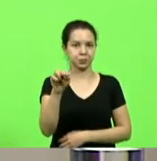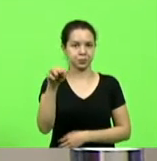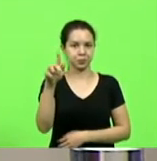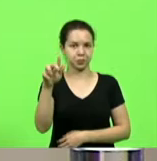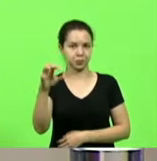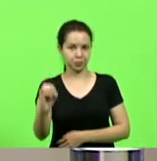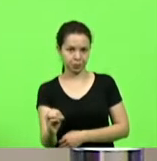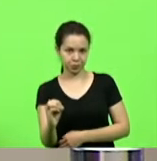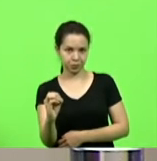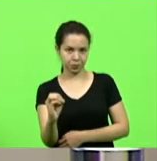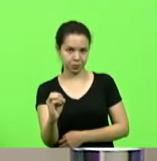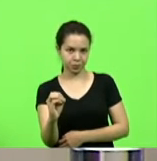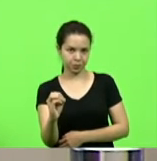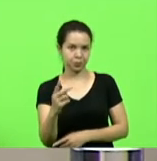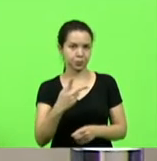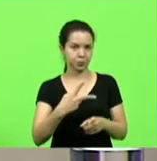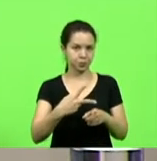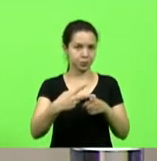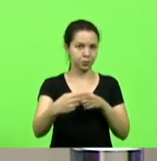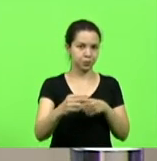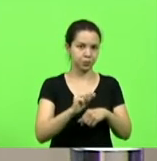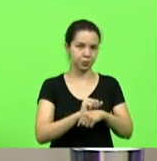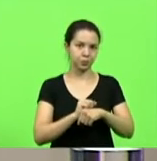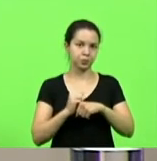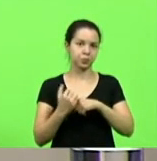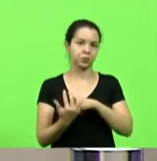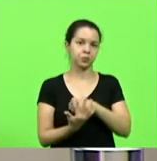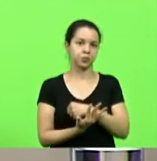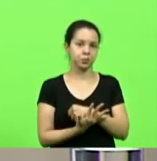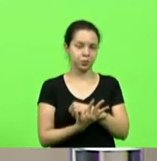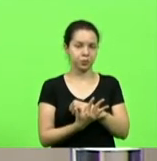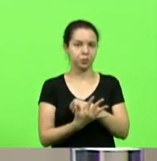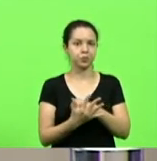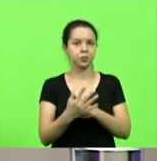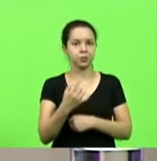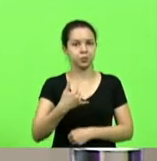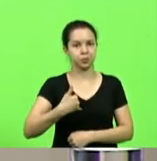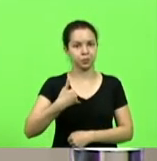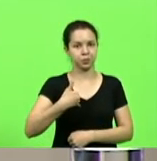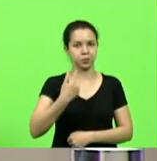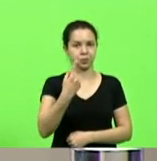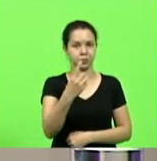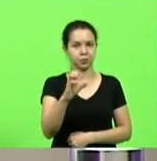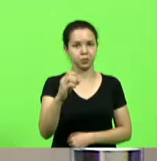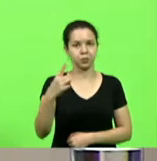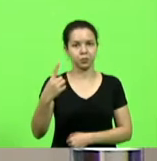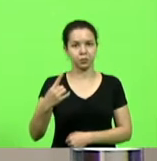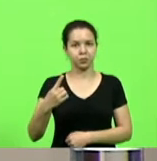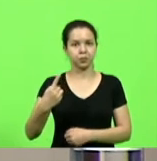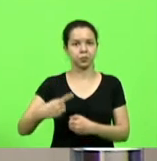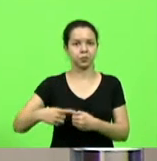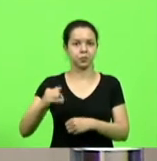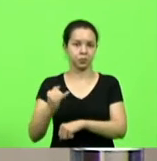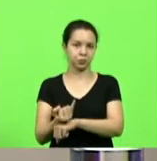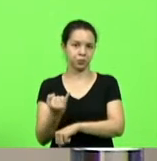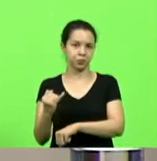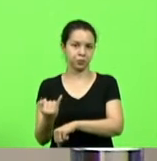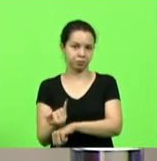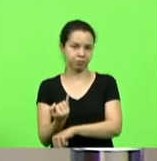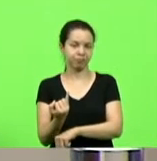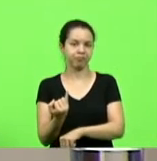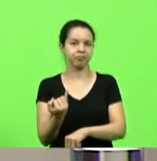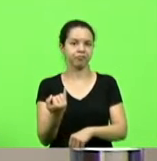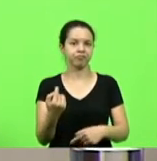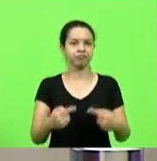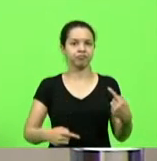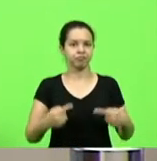Felisbino, por ter vencido a Covid-19 aos 101 anos de idade na cidade de Joinville, em discussão. Não havendo